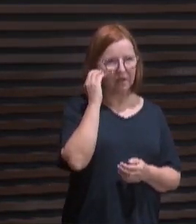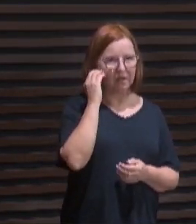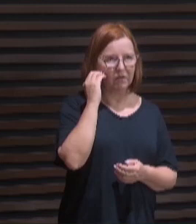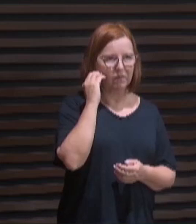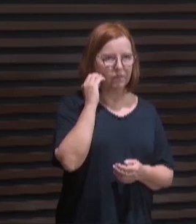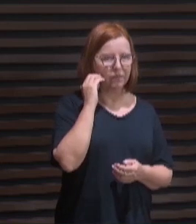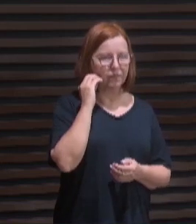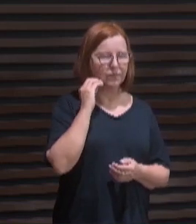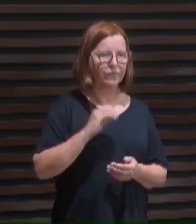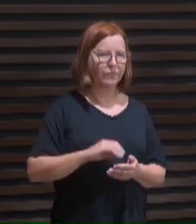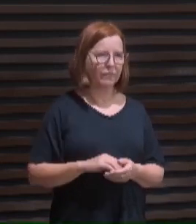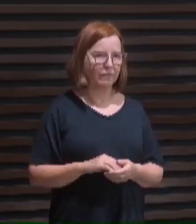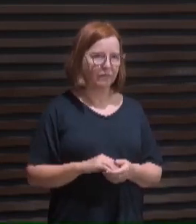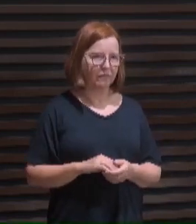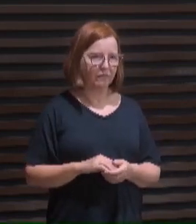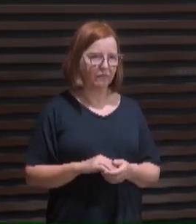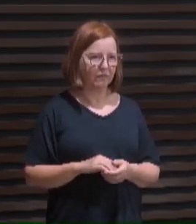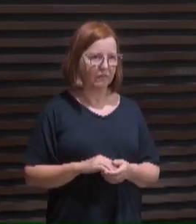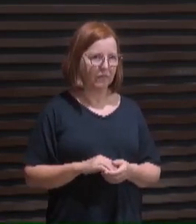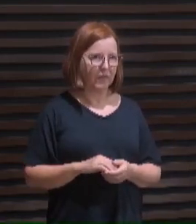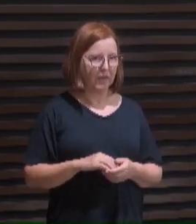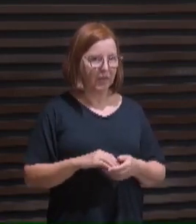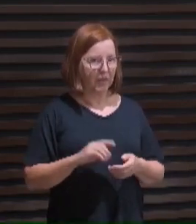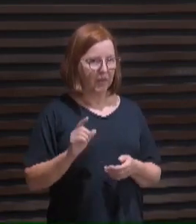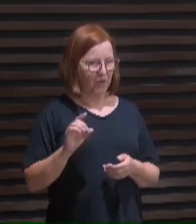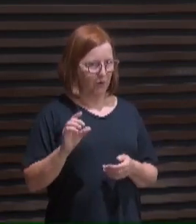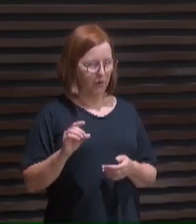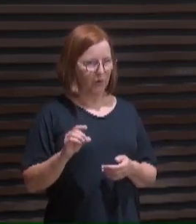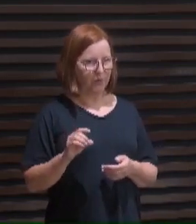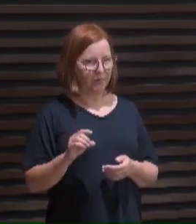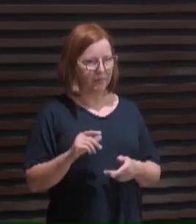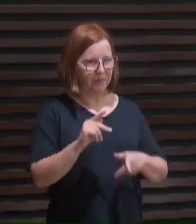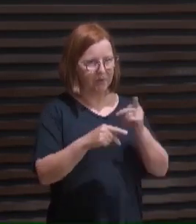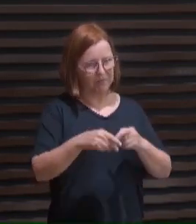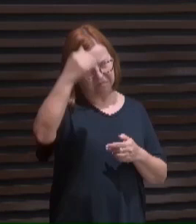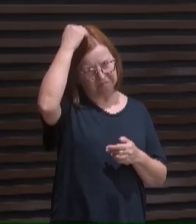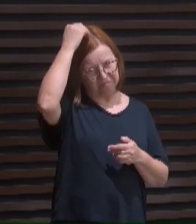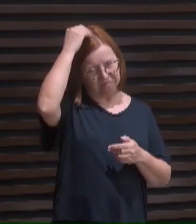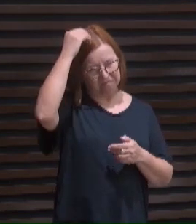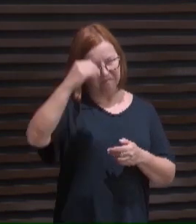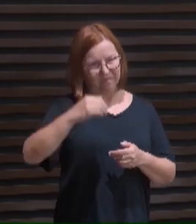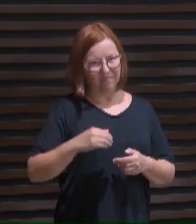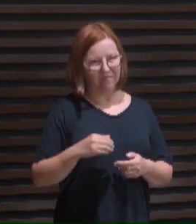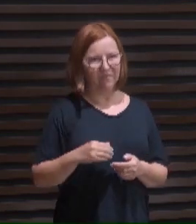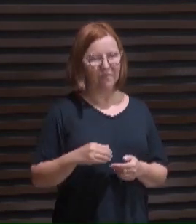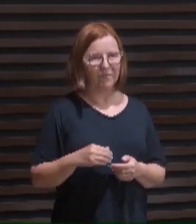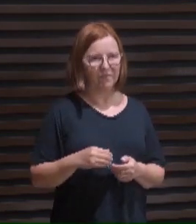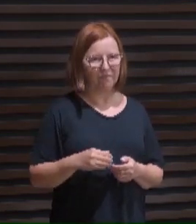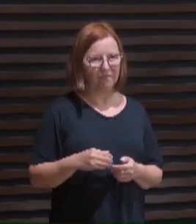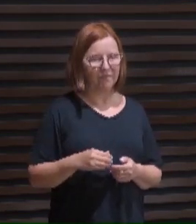Não só o endemoniamento, a imoralidade e